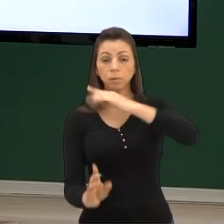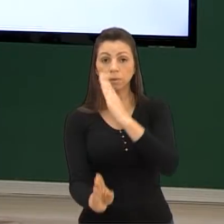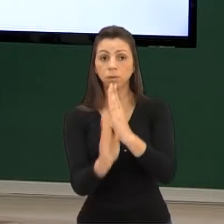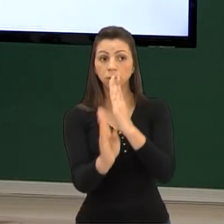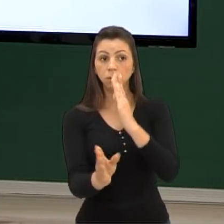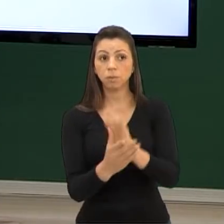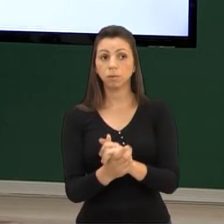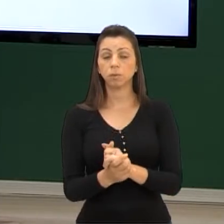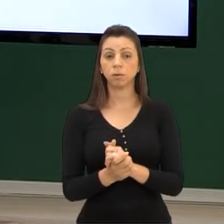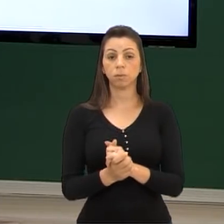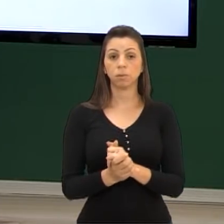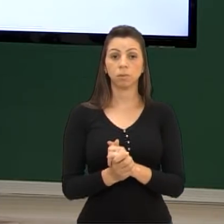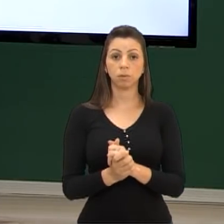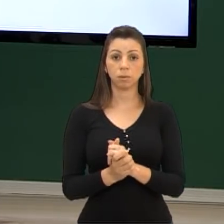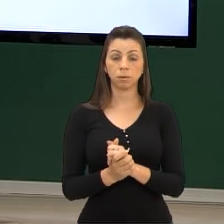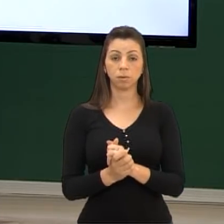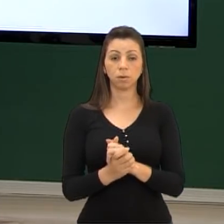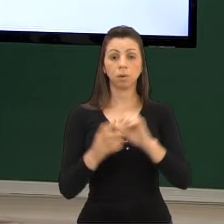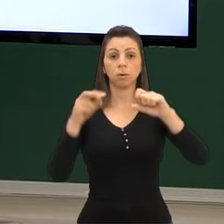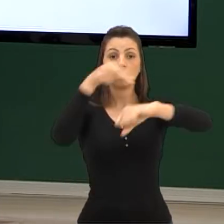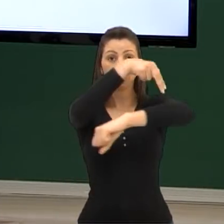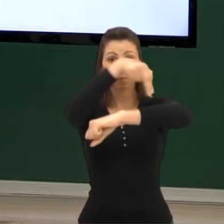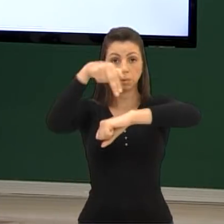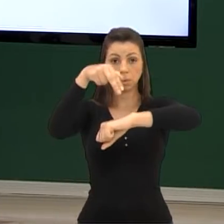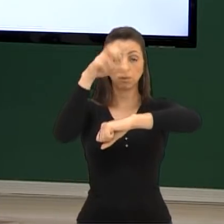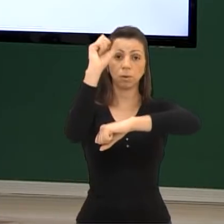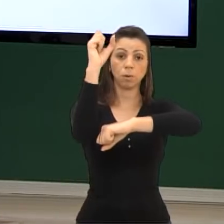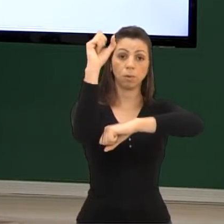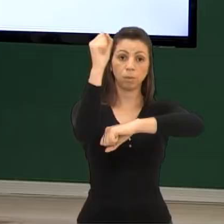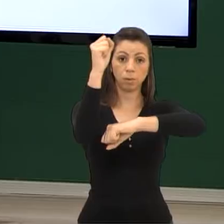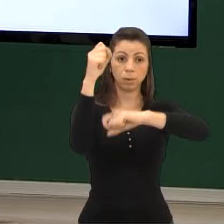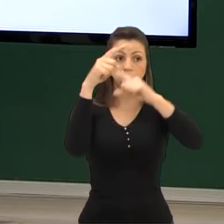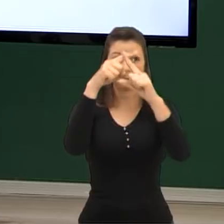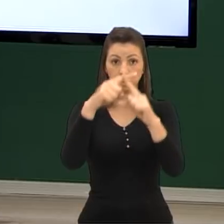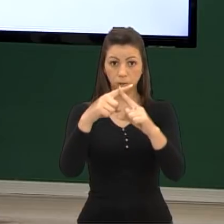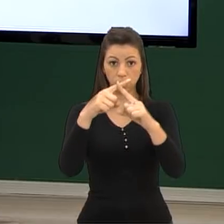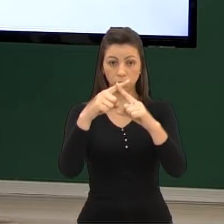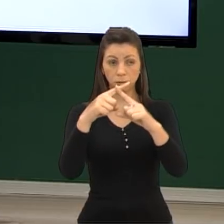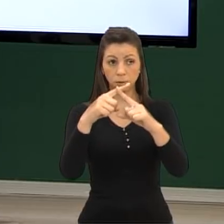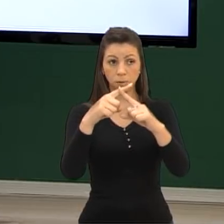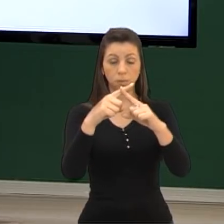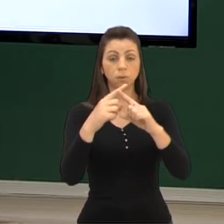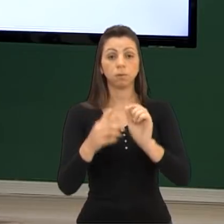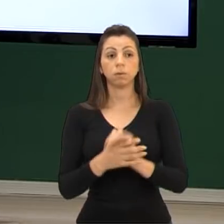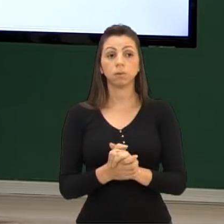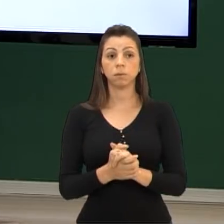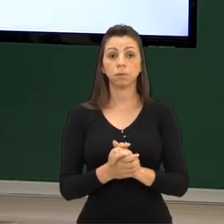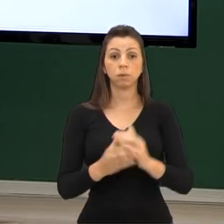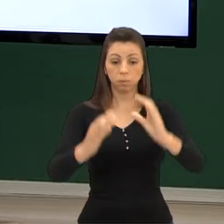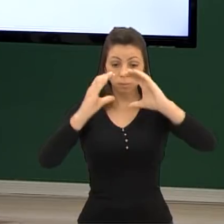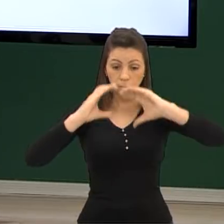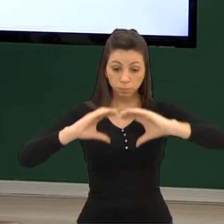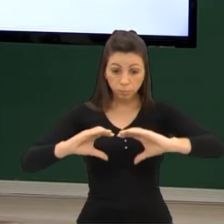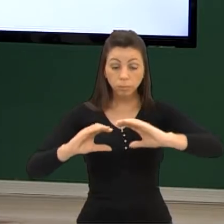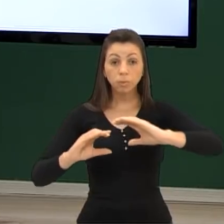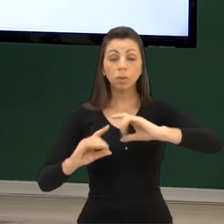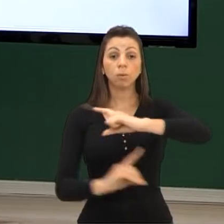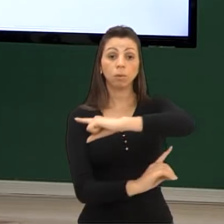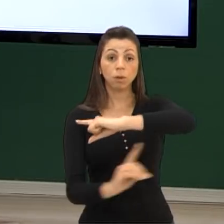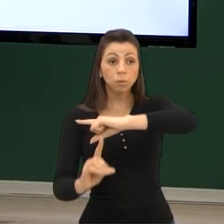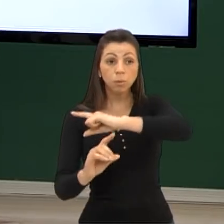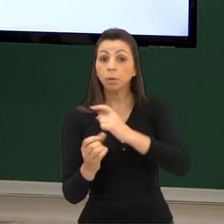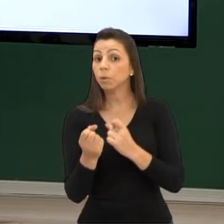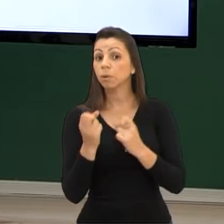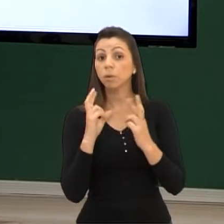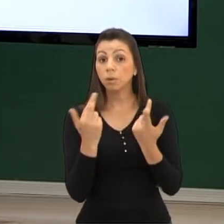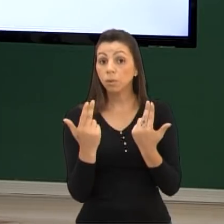Você utilizou 8 para identificar aqui. Aqui são 4 vezes 8, daria 32. O mesmo valor você vai